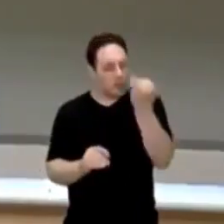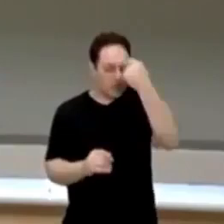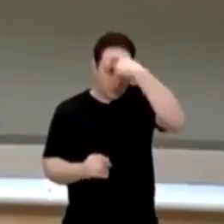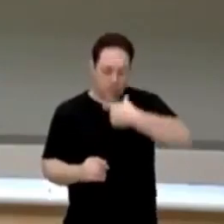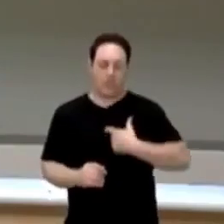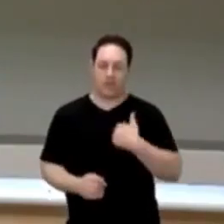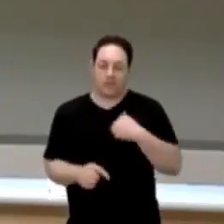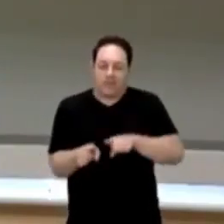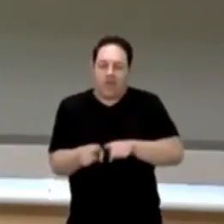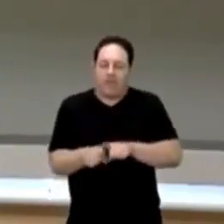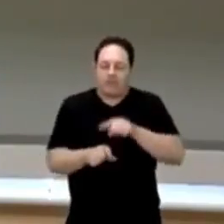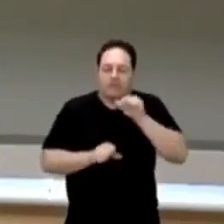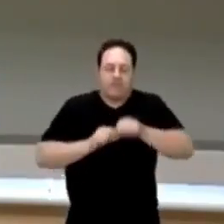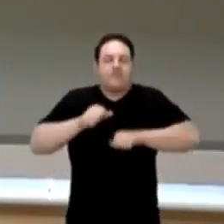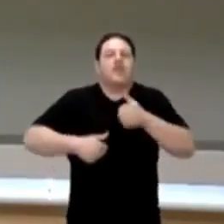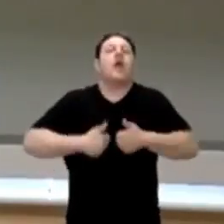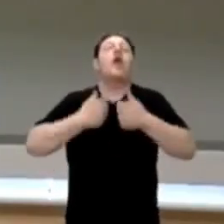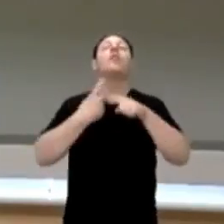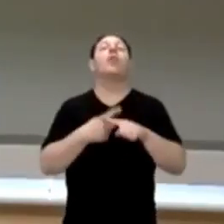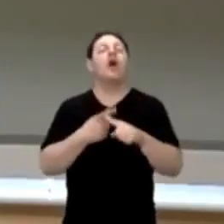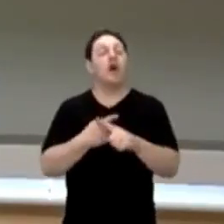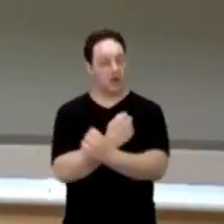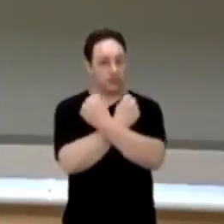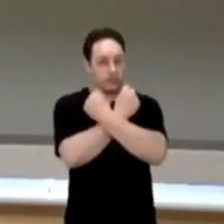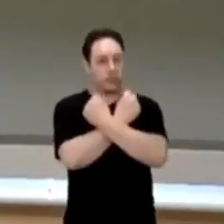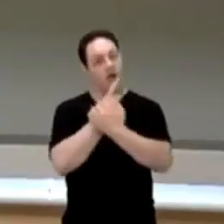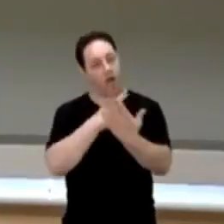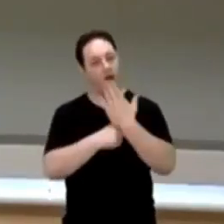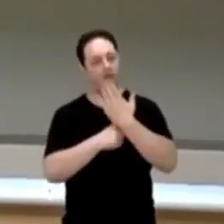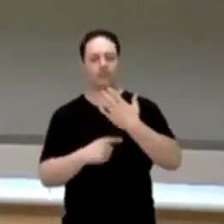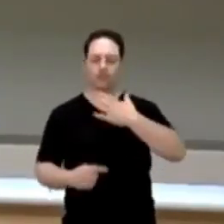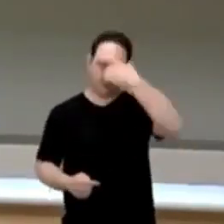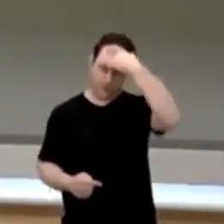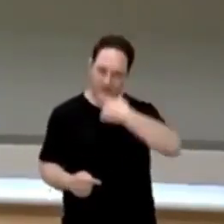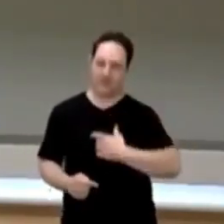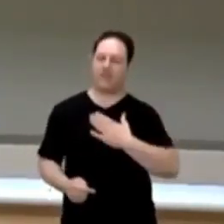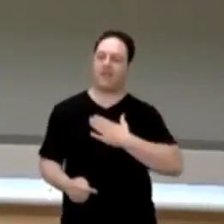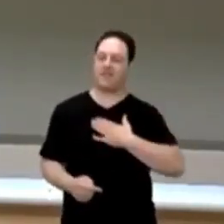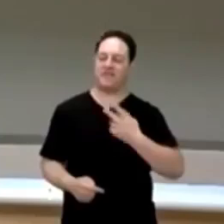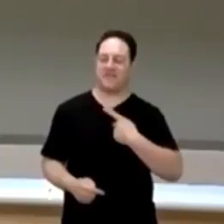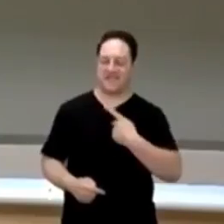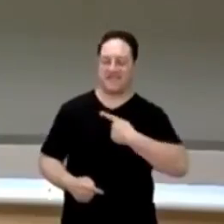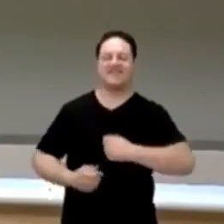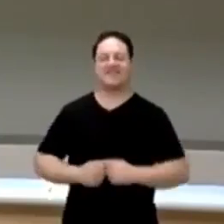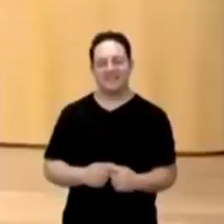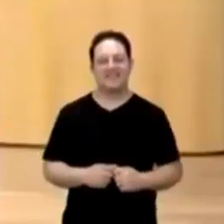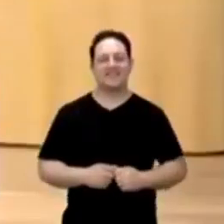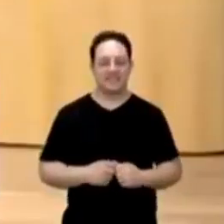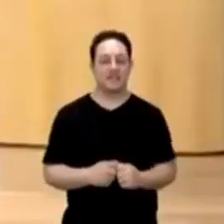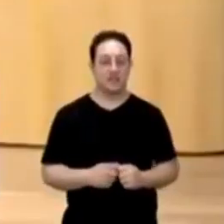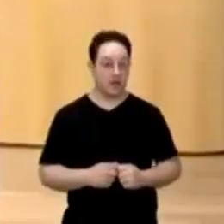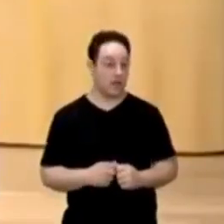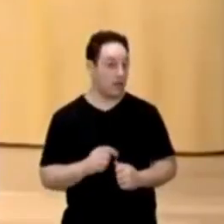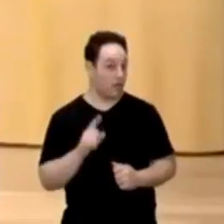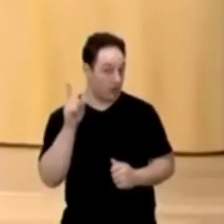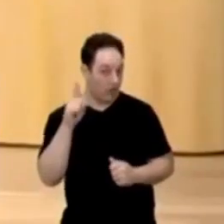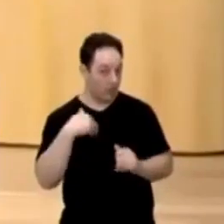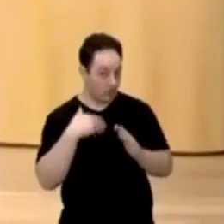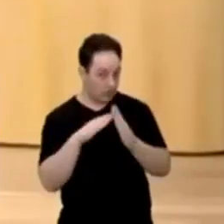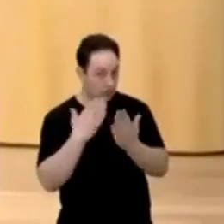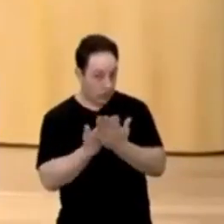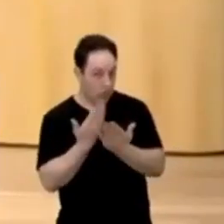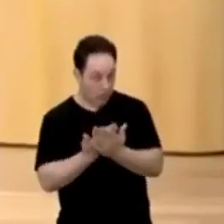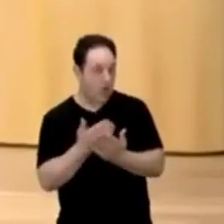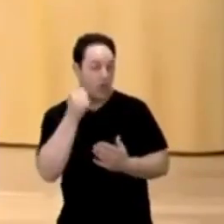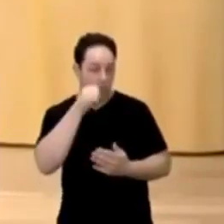mesmos, né? Exato. Porque a jornada, ela não transforma só o mundo ao nosso redor, ela transforma a gente. Sim. Lá na minha escola, a coordenadora